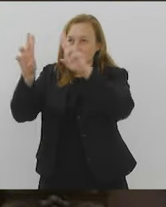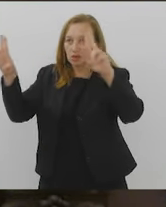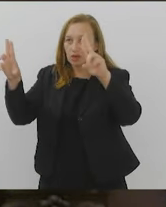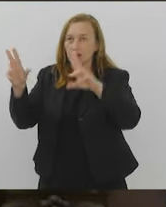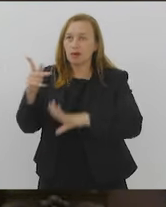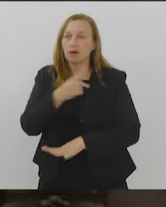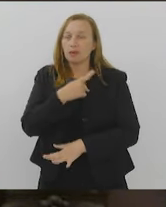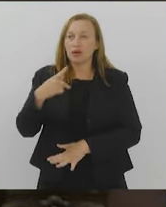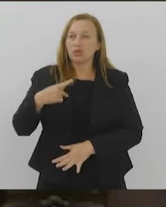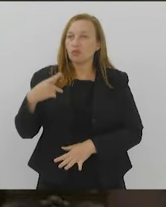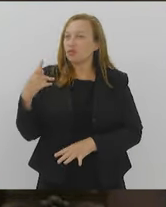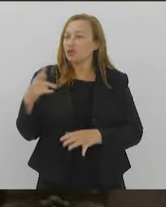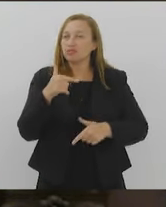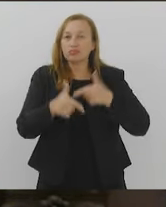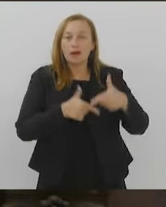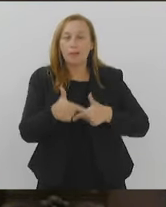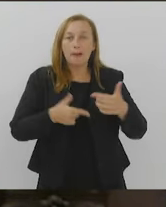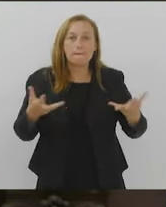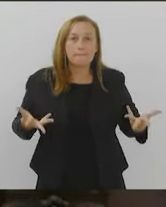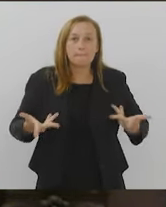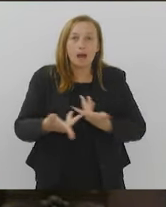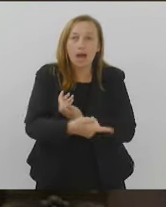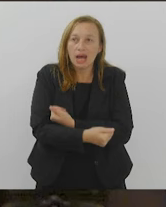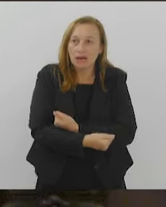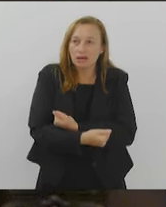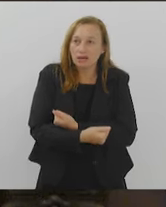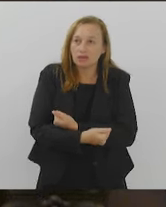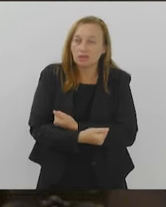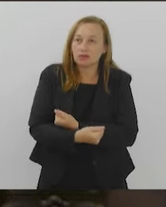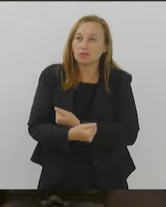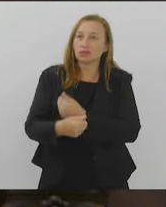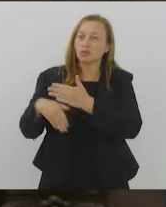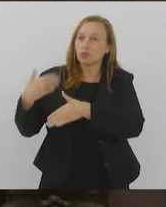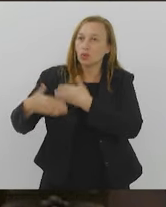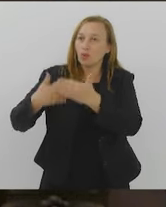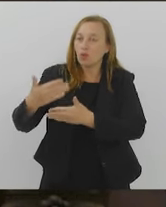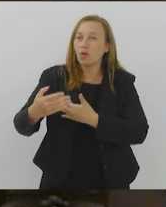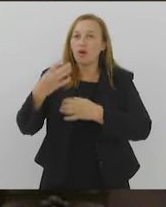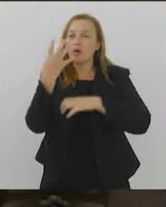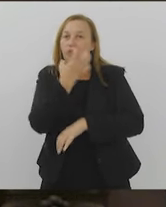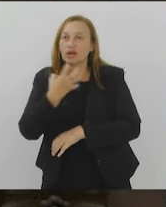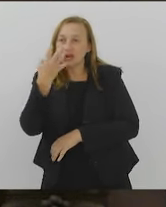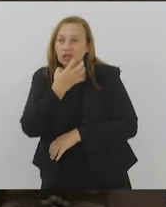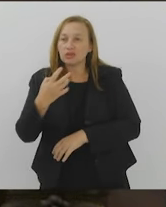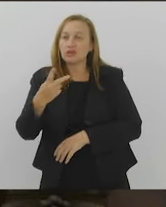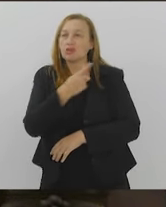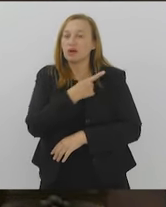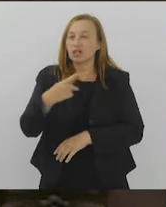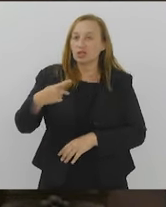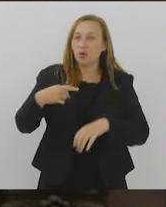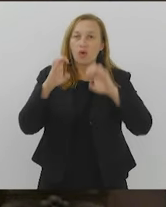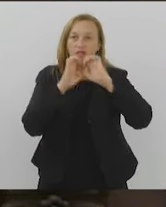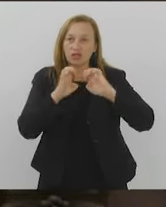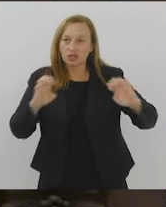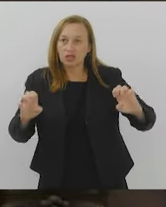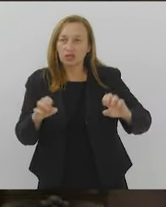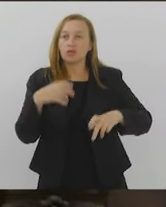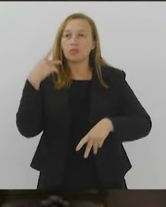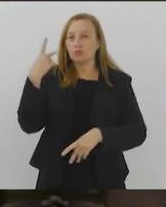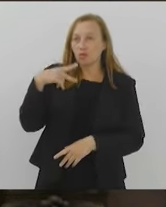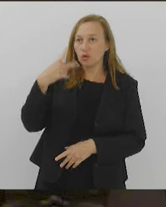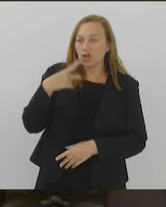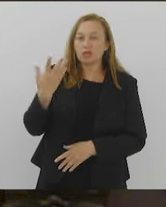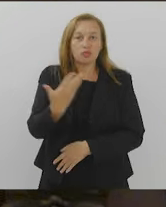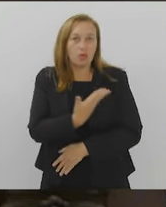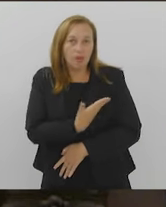fez uma obra muito bonita na sua carreira como cantor, como pastor, evangelista, como político,